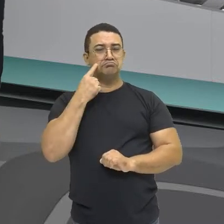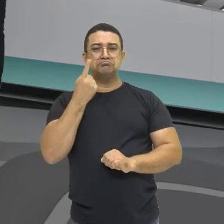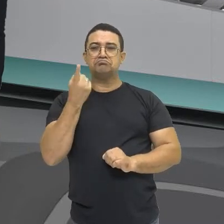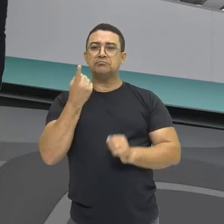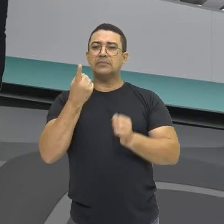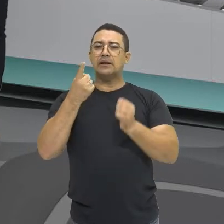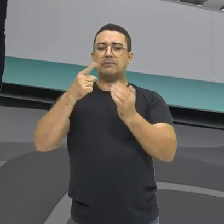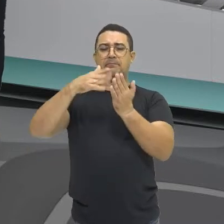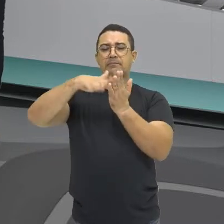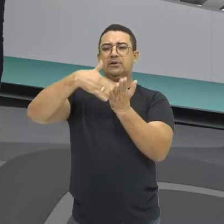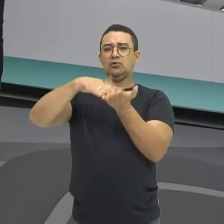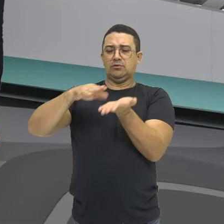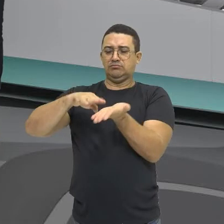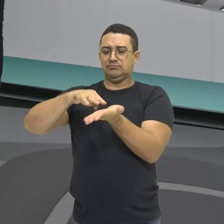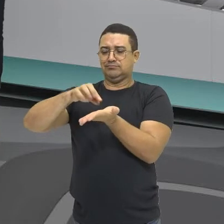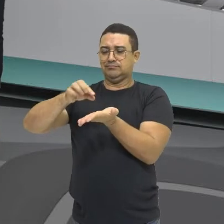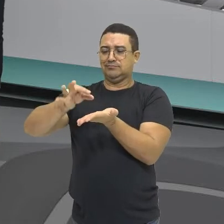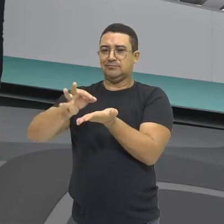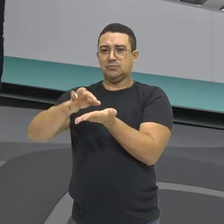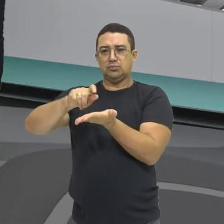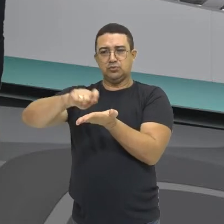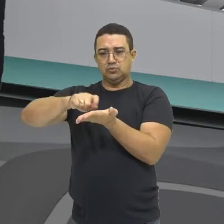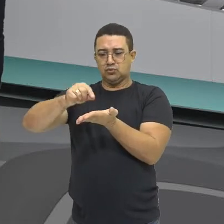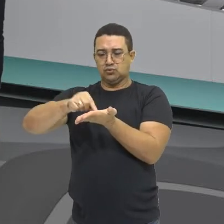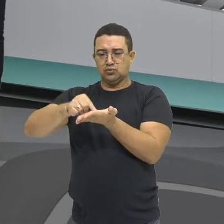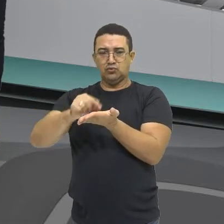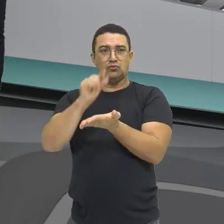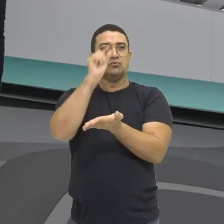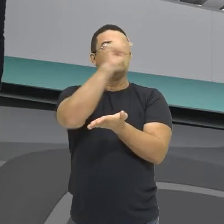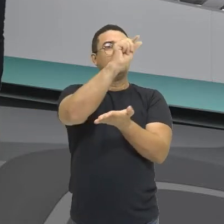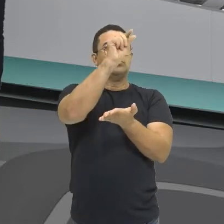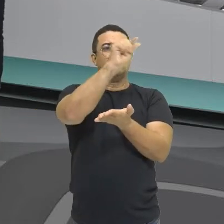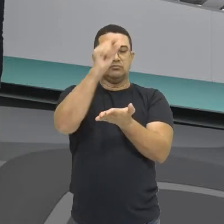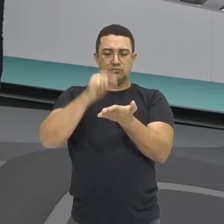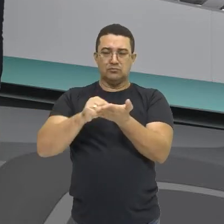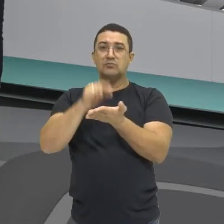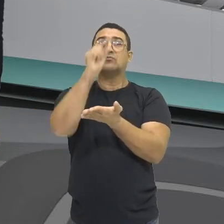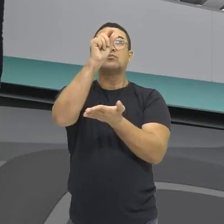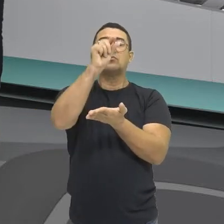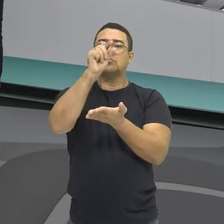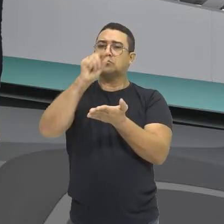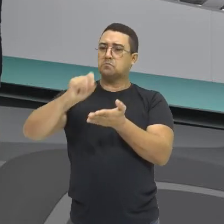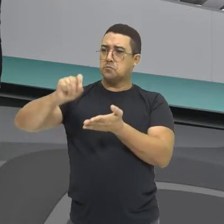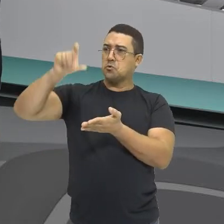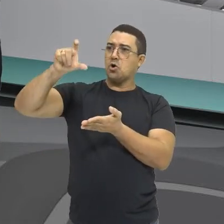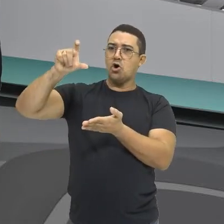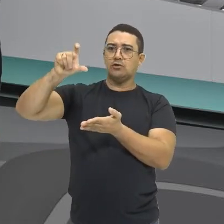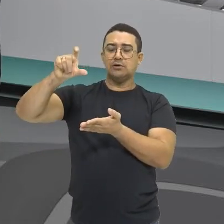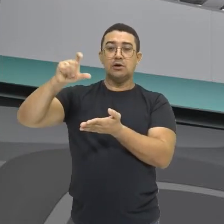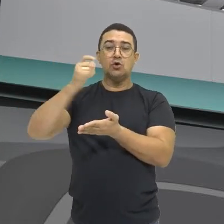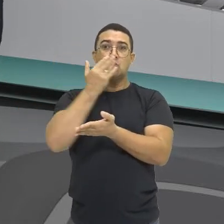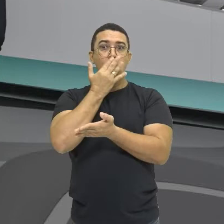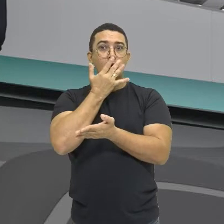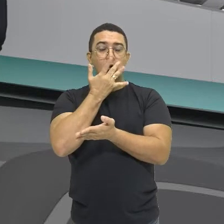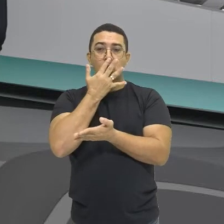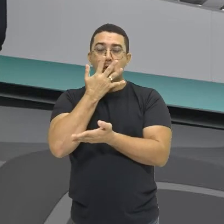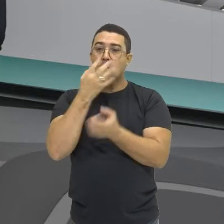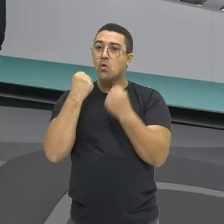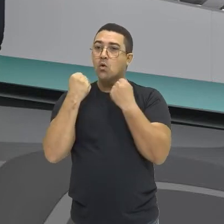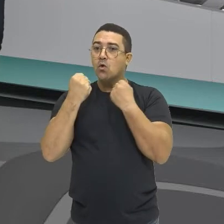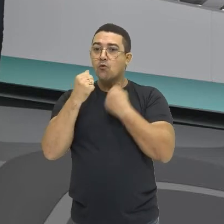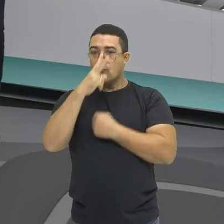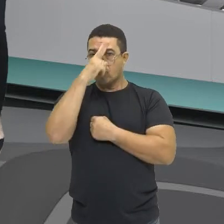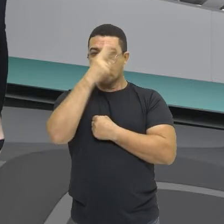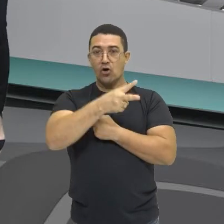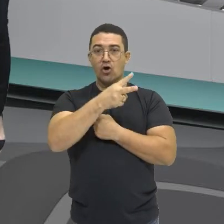fossem pastas grossas, com volume. E as cores geralmente são muito puras. Aí tem mais um artista que eu trouxe para